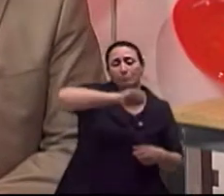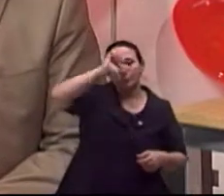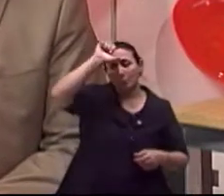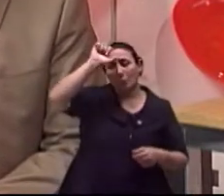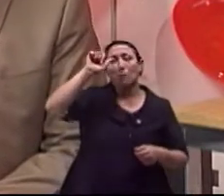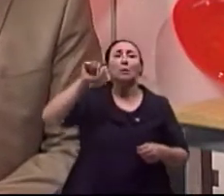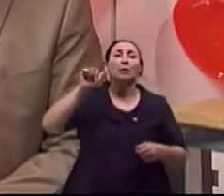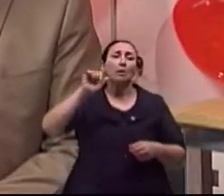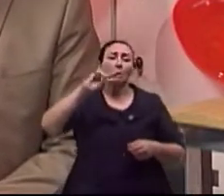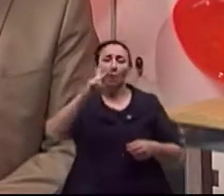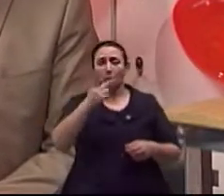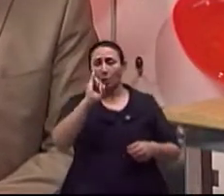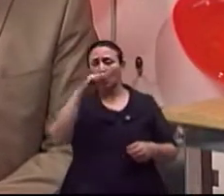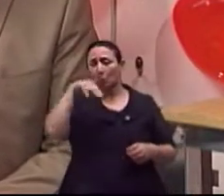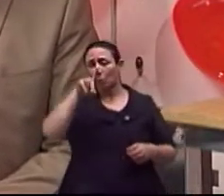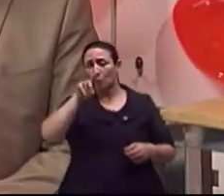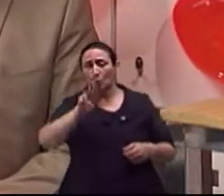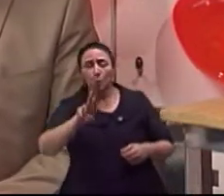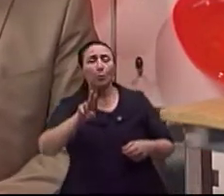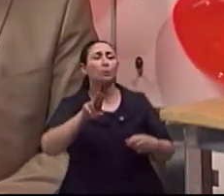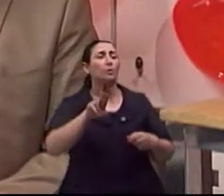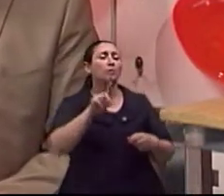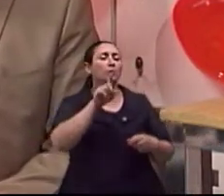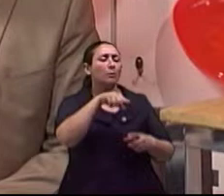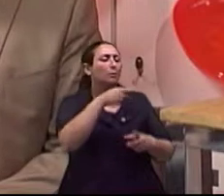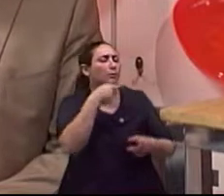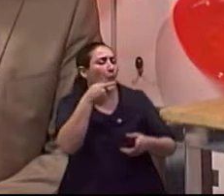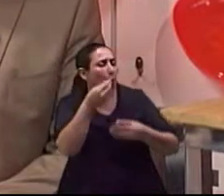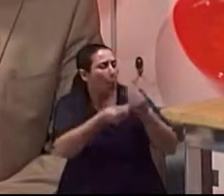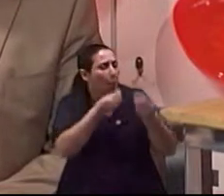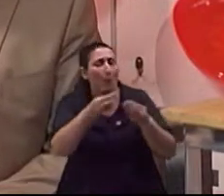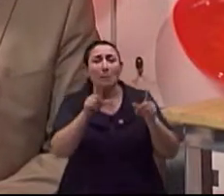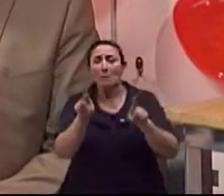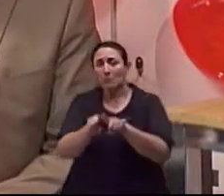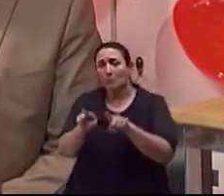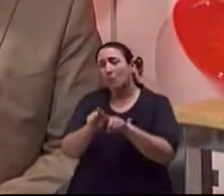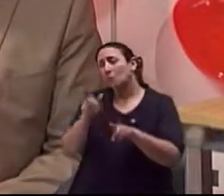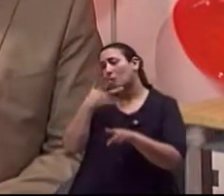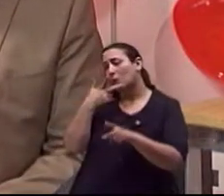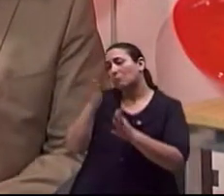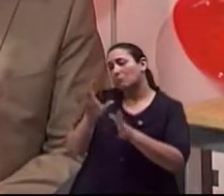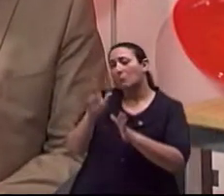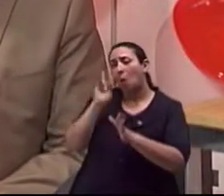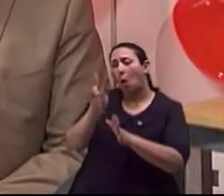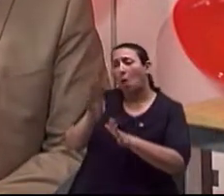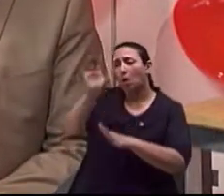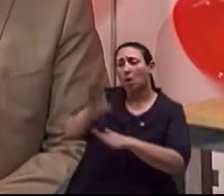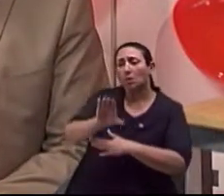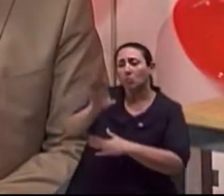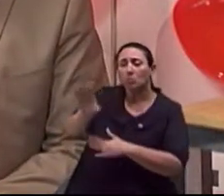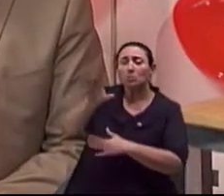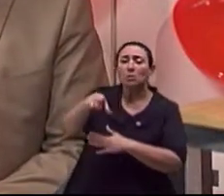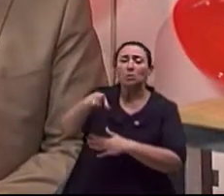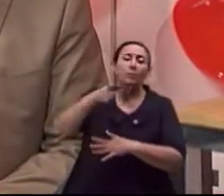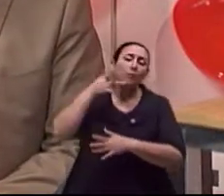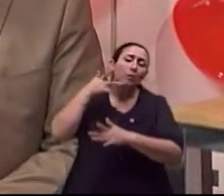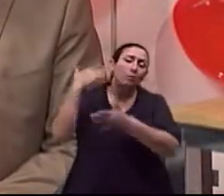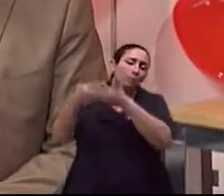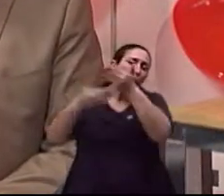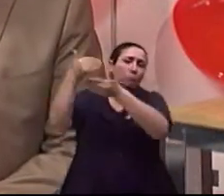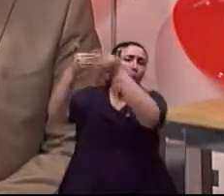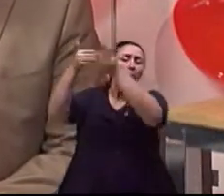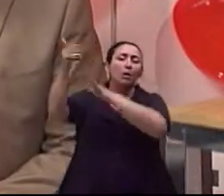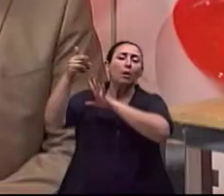nós poderíamos falar do transcender né da transfiguração de Cristo se nós fossemos olhar a perspectiva